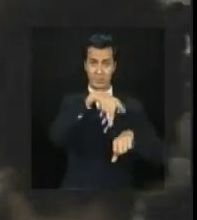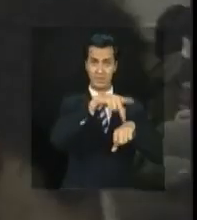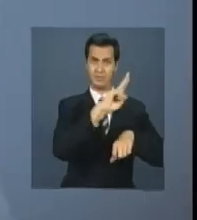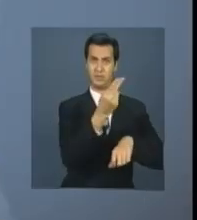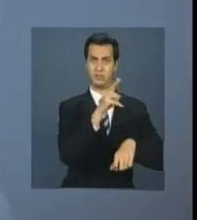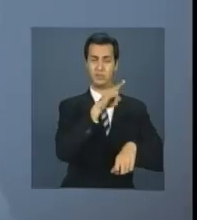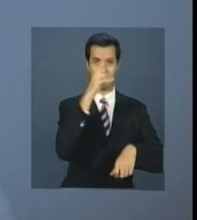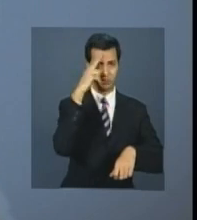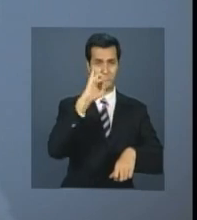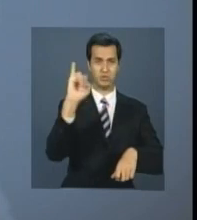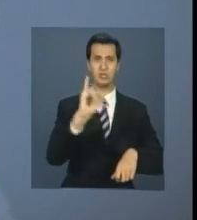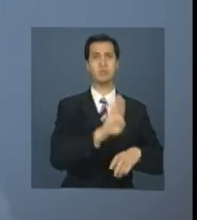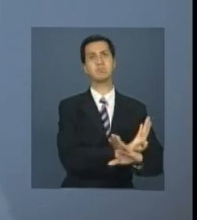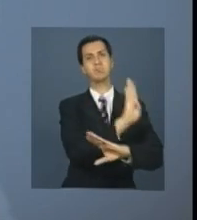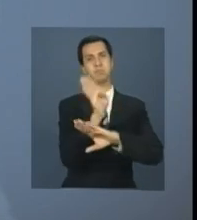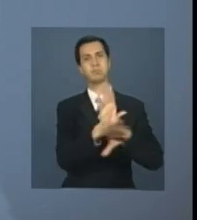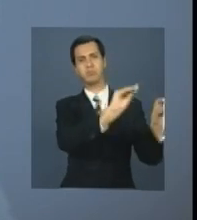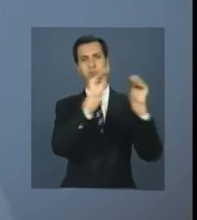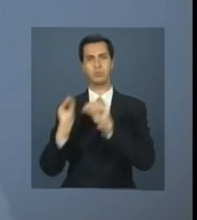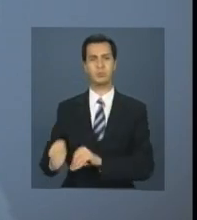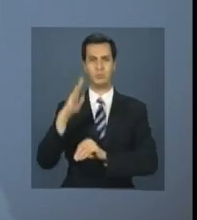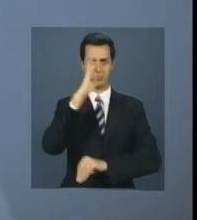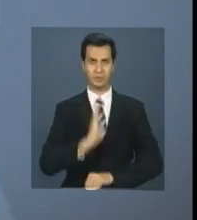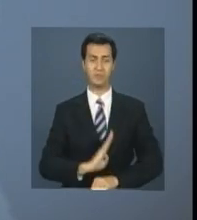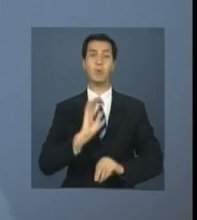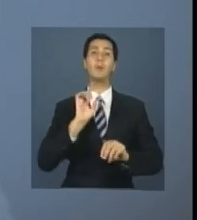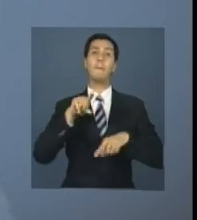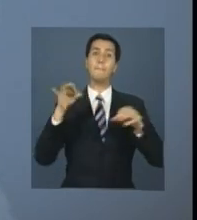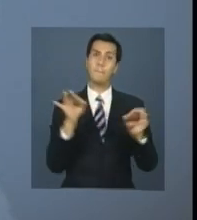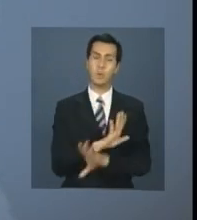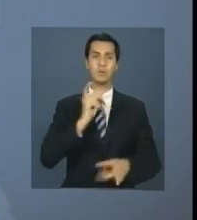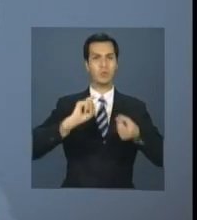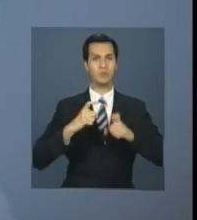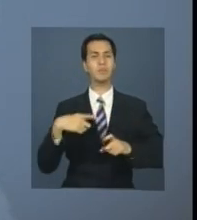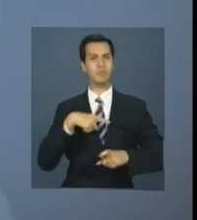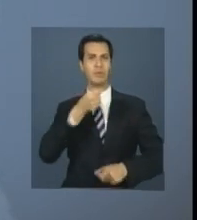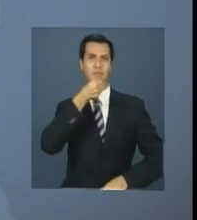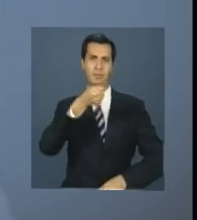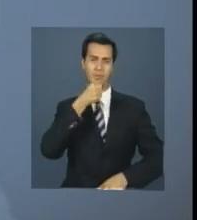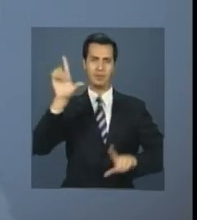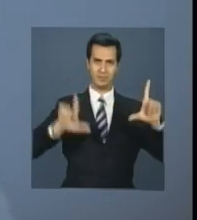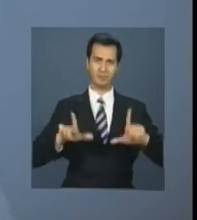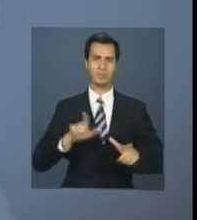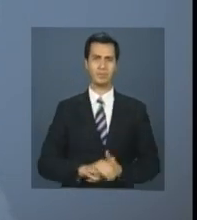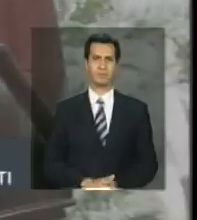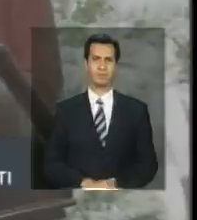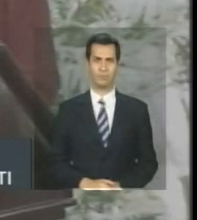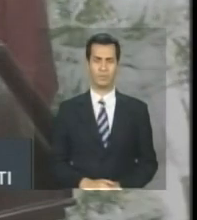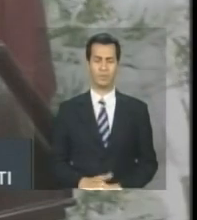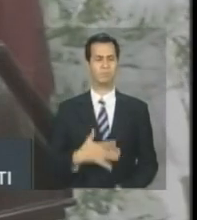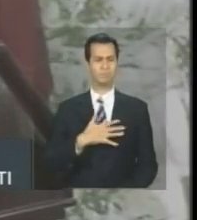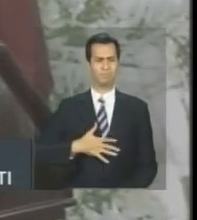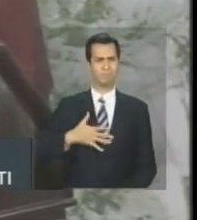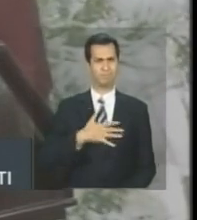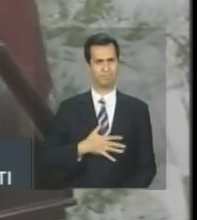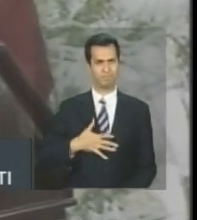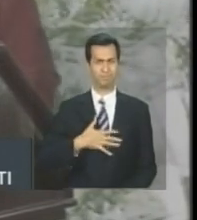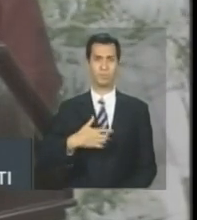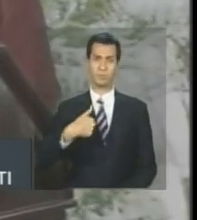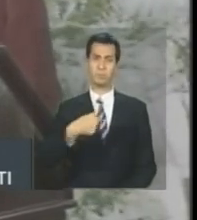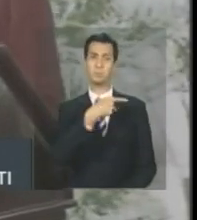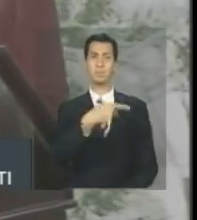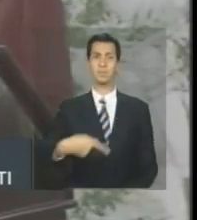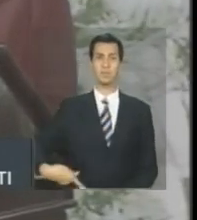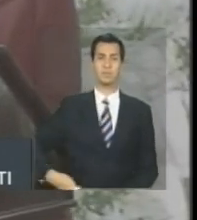Brasil. Após as reuniões, houve uma declaração à imprensa no Jardim do Palácio Nacional do Haiti. Como presidente